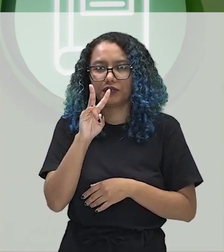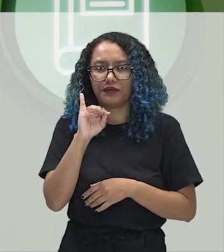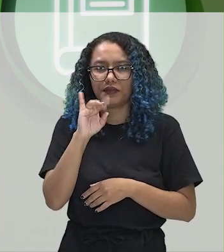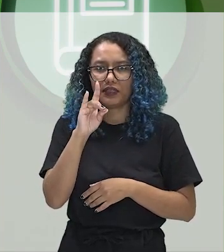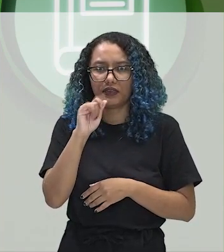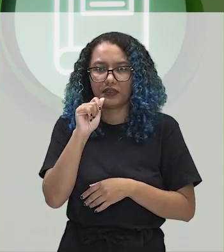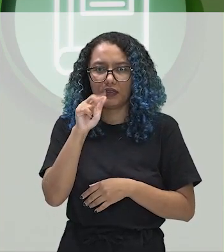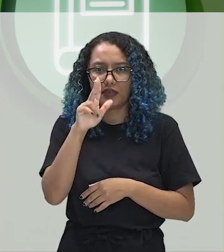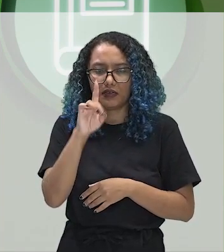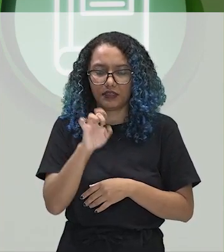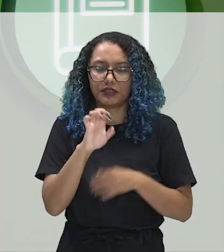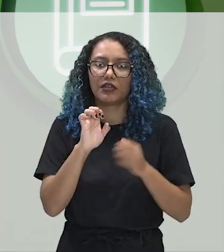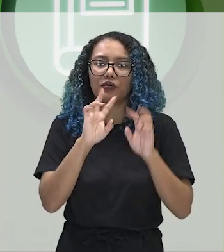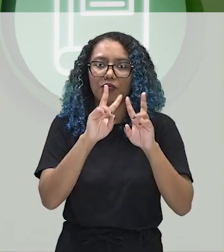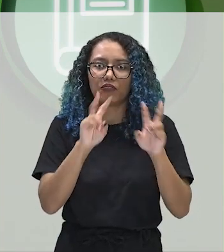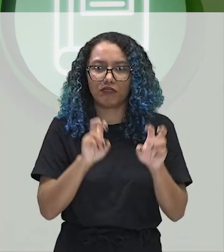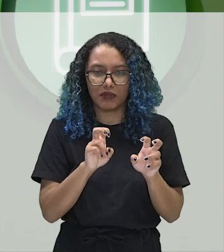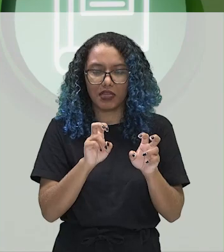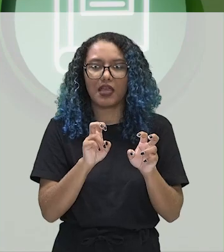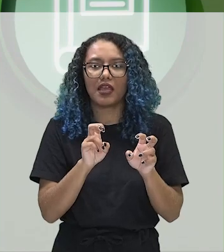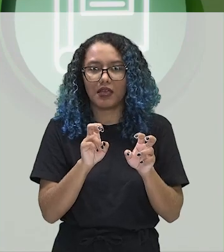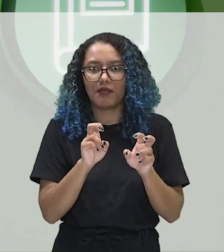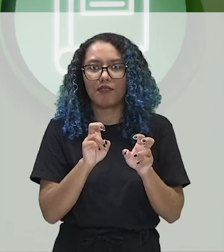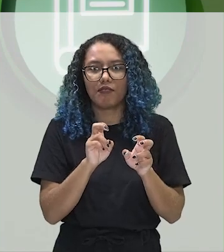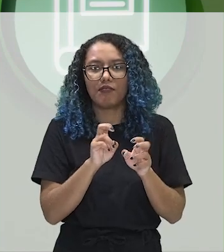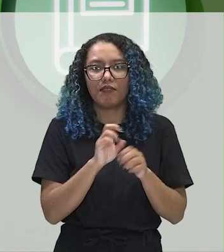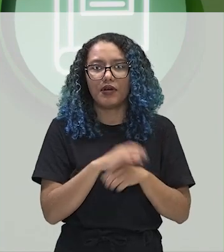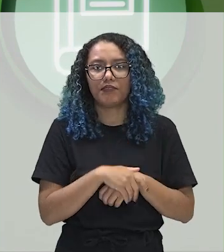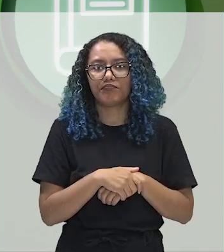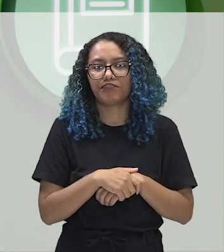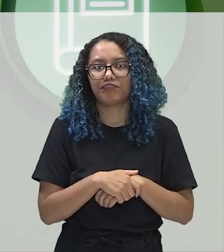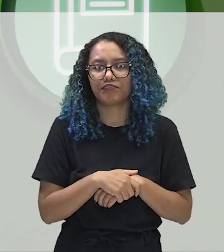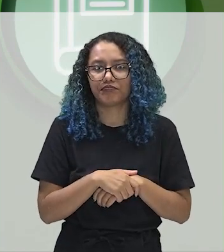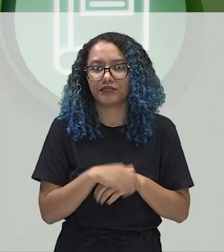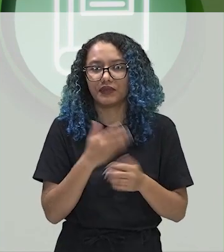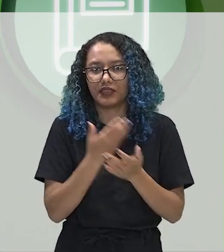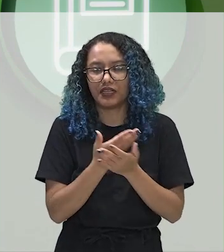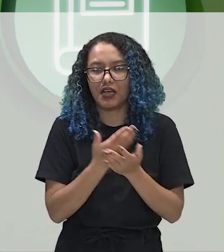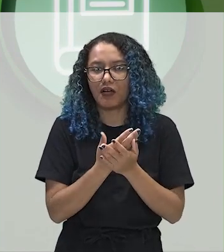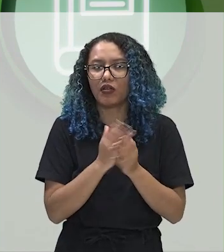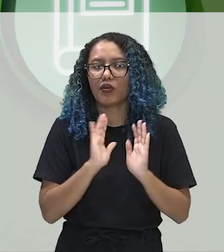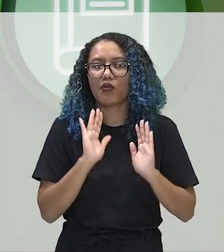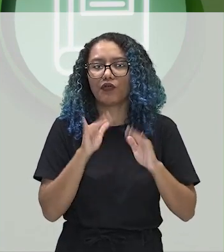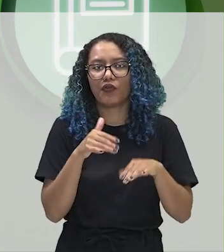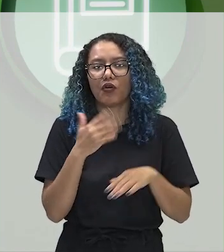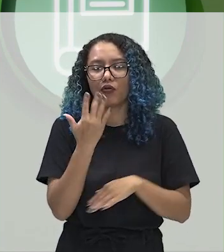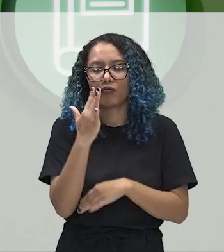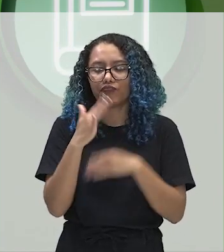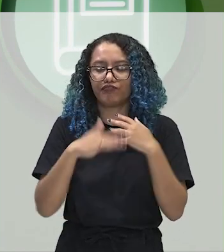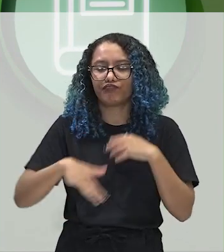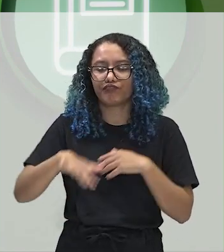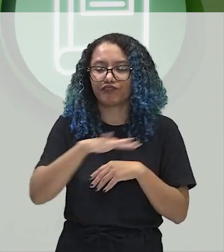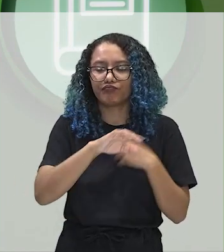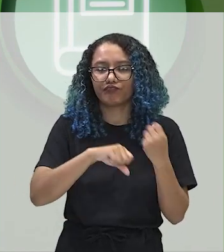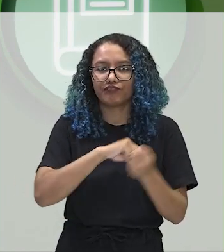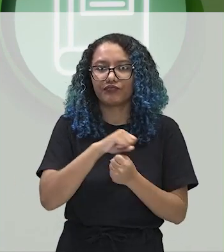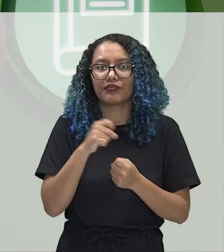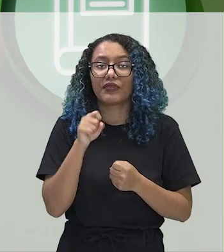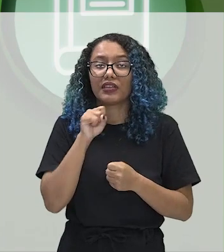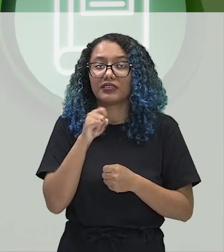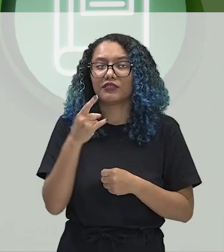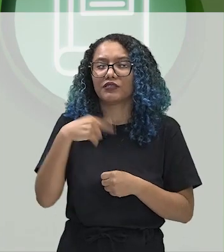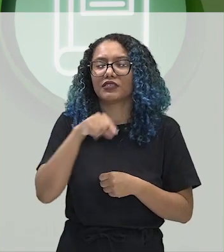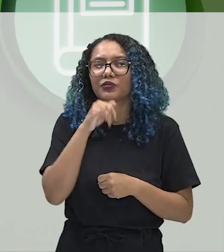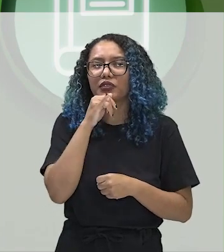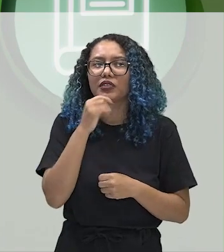nossa física sustentável, sobre o nosso meio ambiente sustentável. Então, quando você for aí refletir